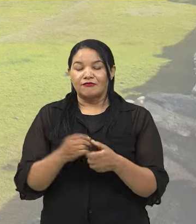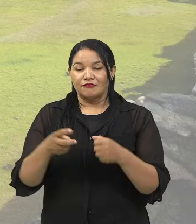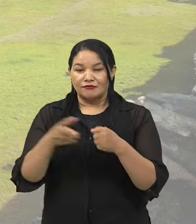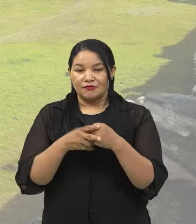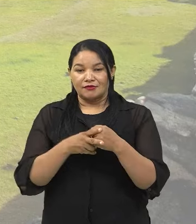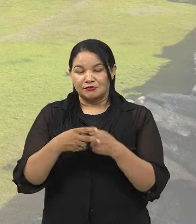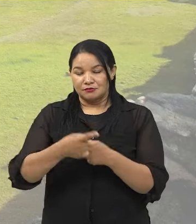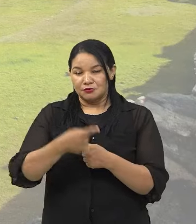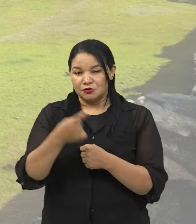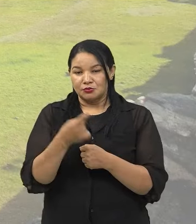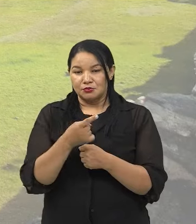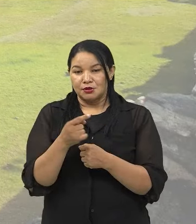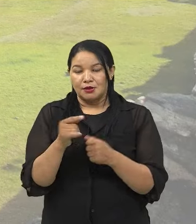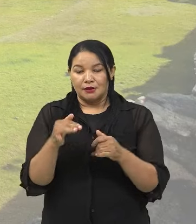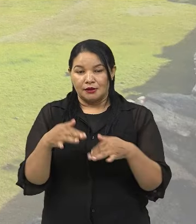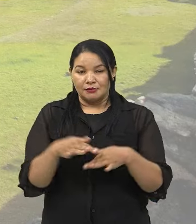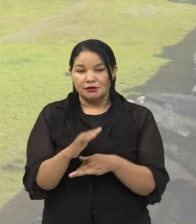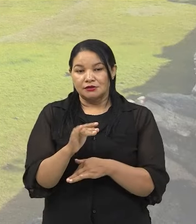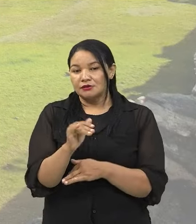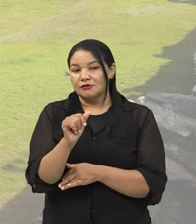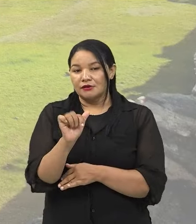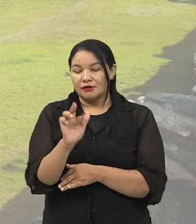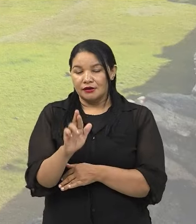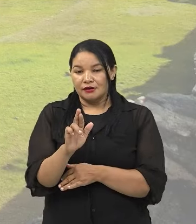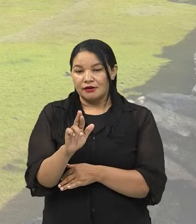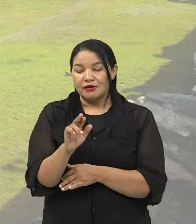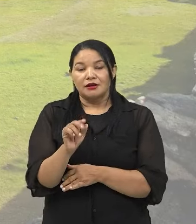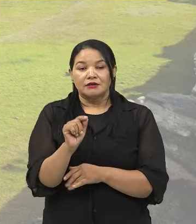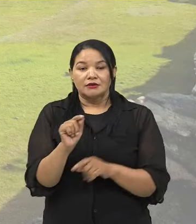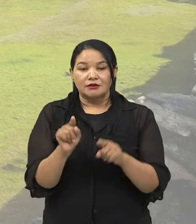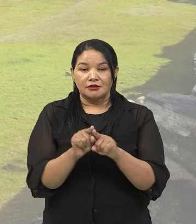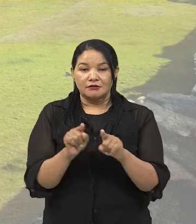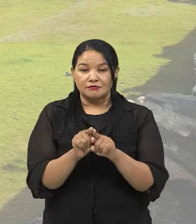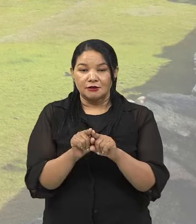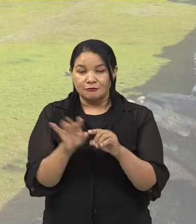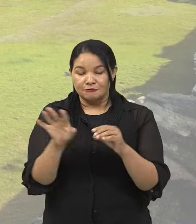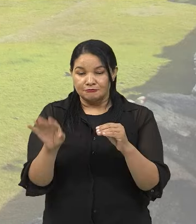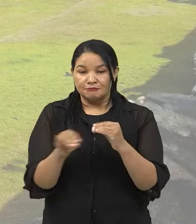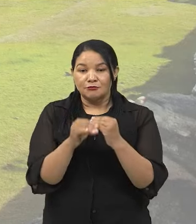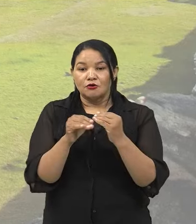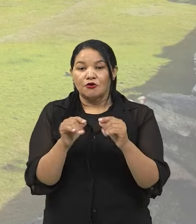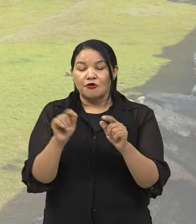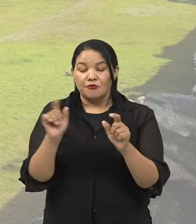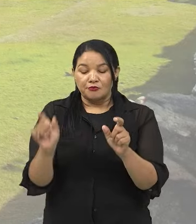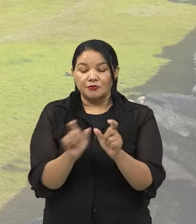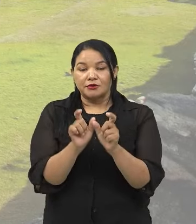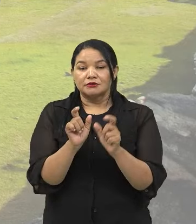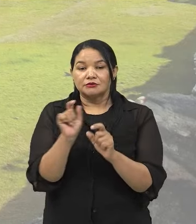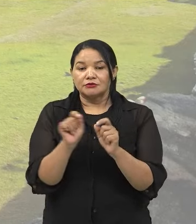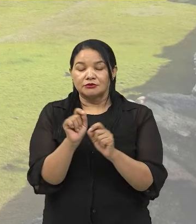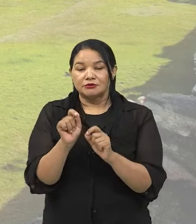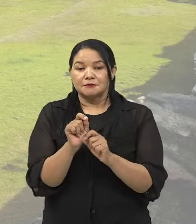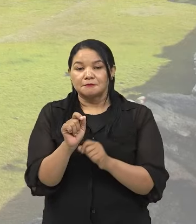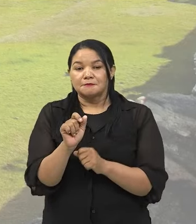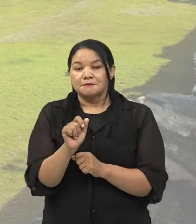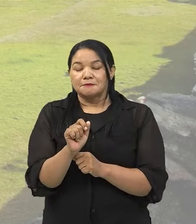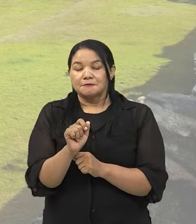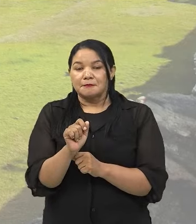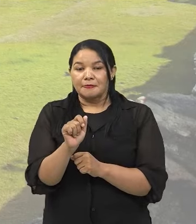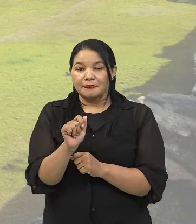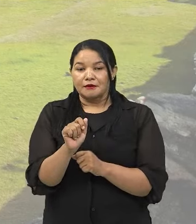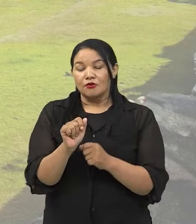verbos terminados em AR, né? E seus respectivos particípios. Aqui estamos falando de particípios